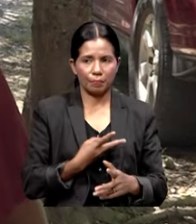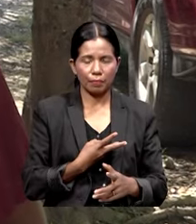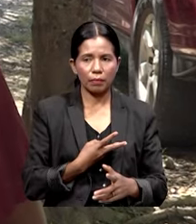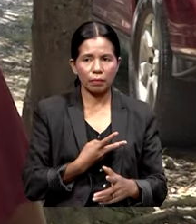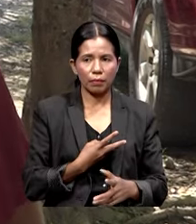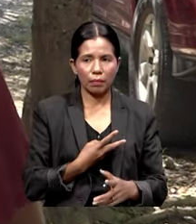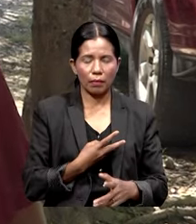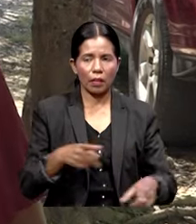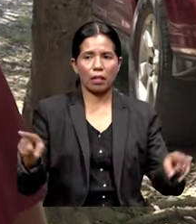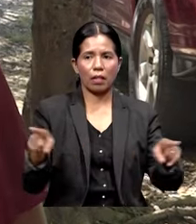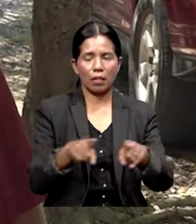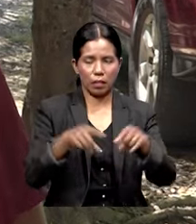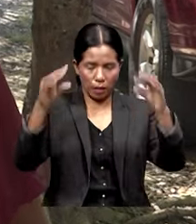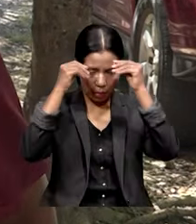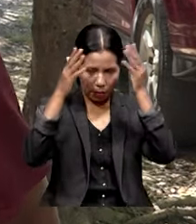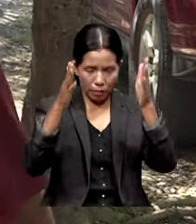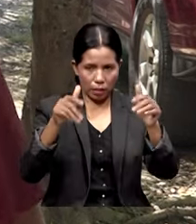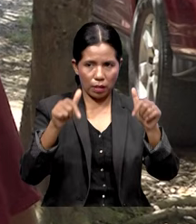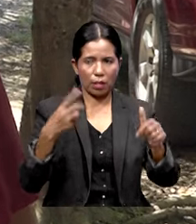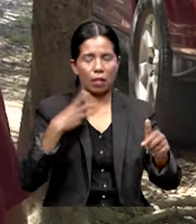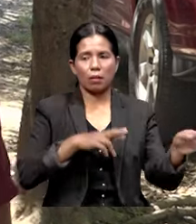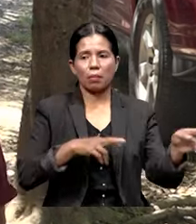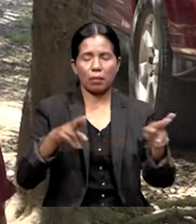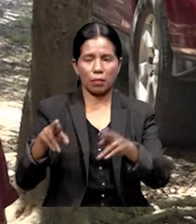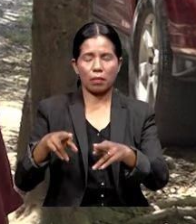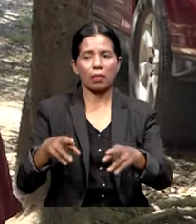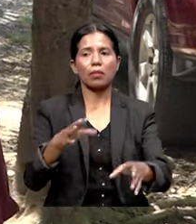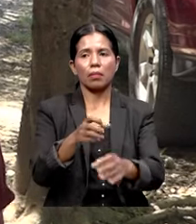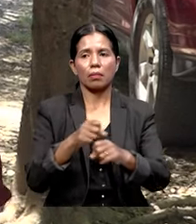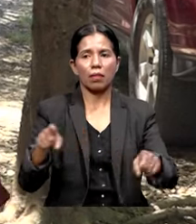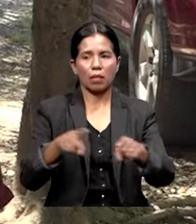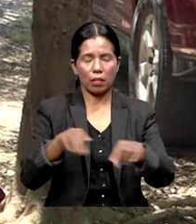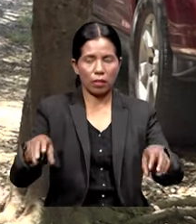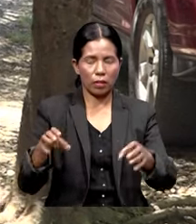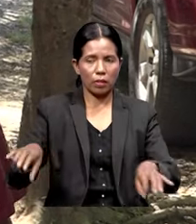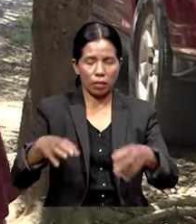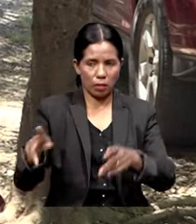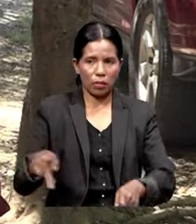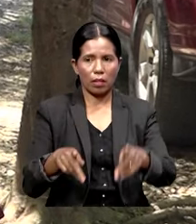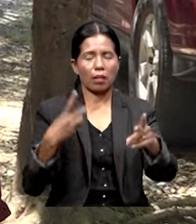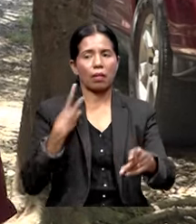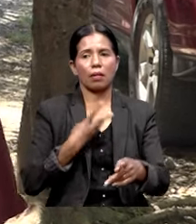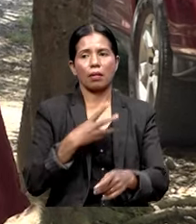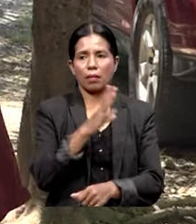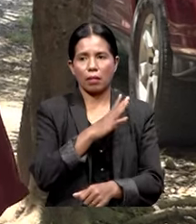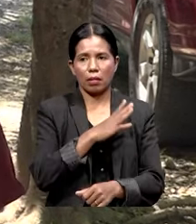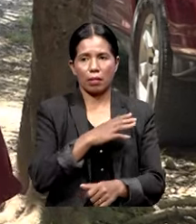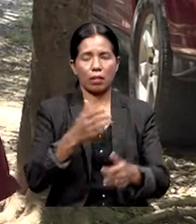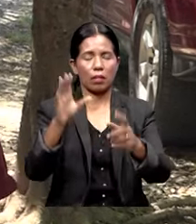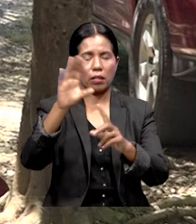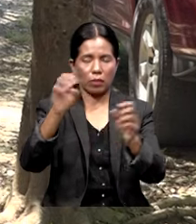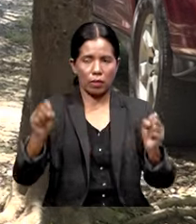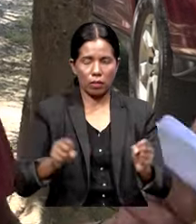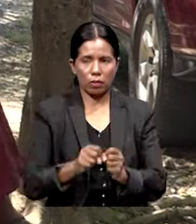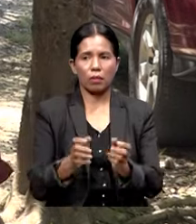a mim no dar be manurina, né? A mim pronto simo. Ane somos funcionário público, a mim vem autoridade local e na